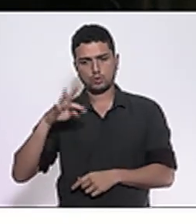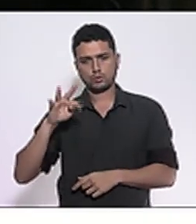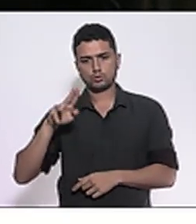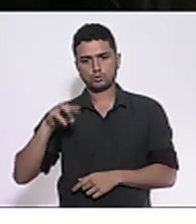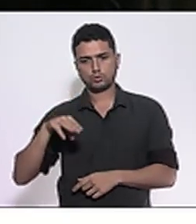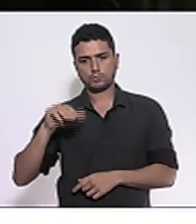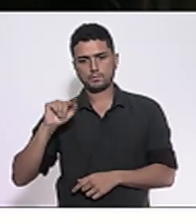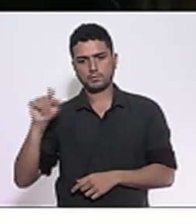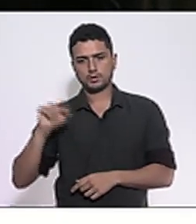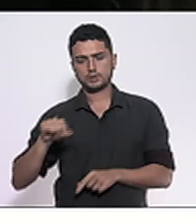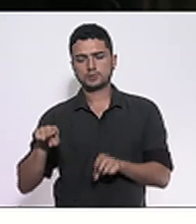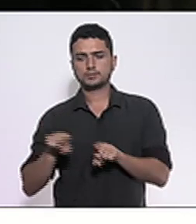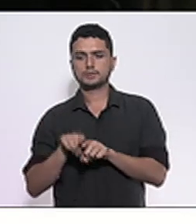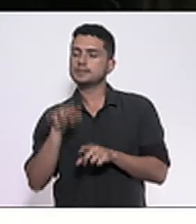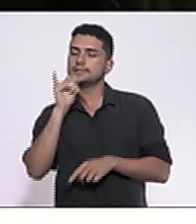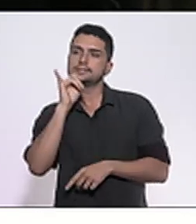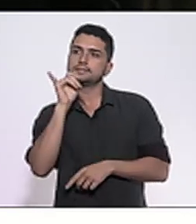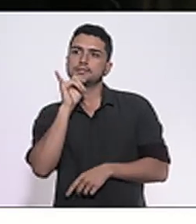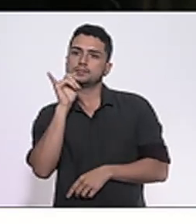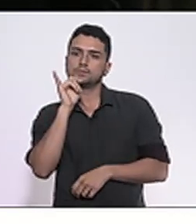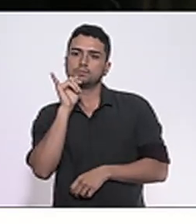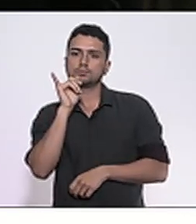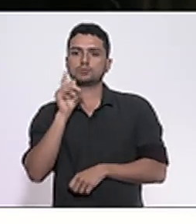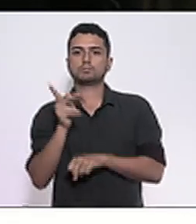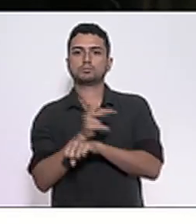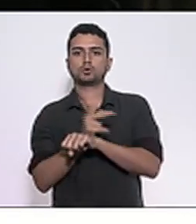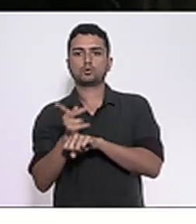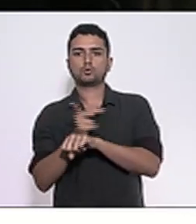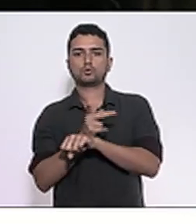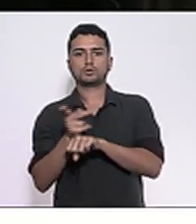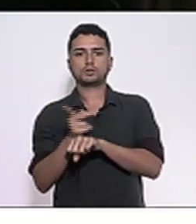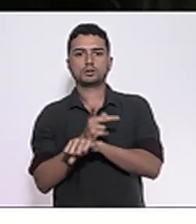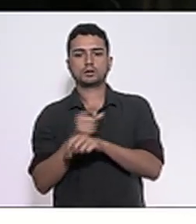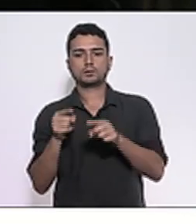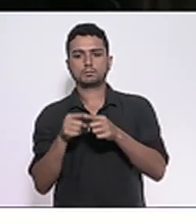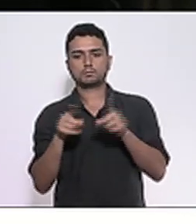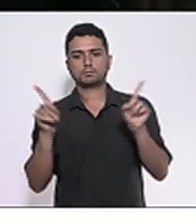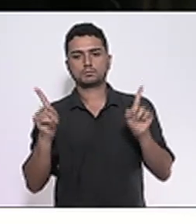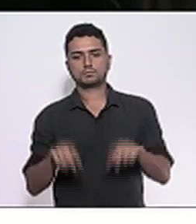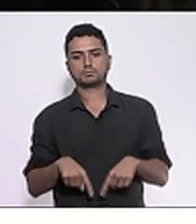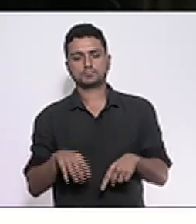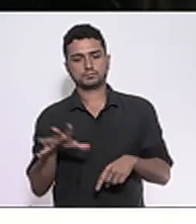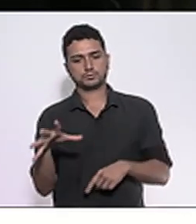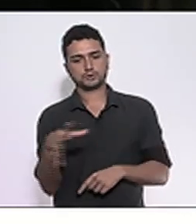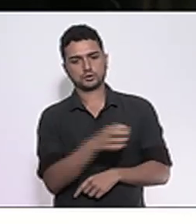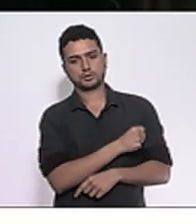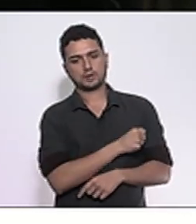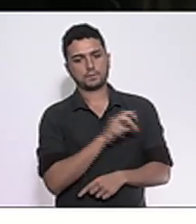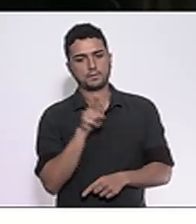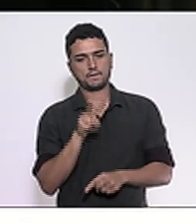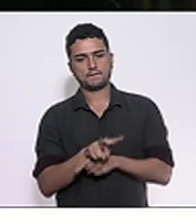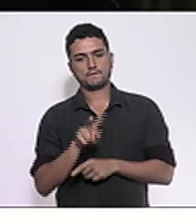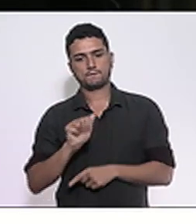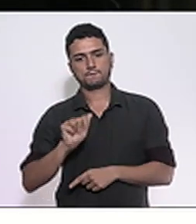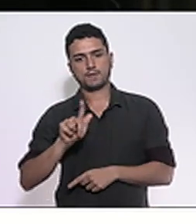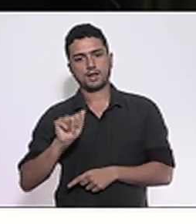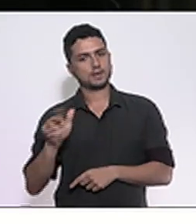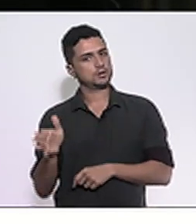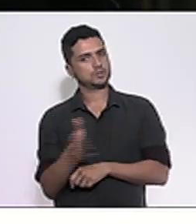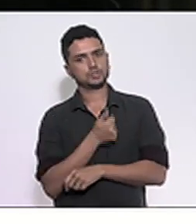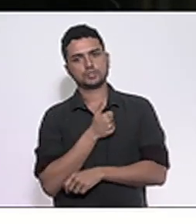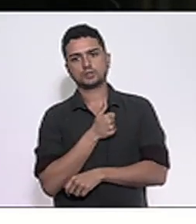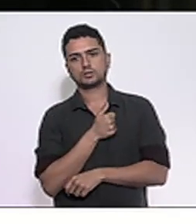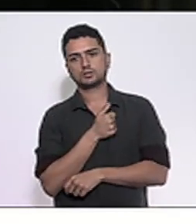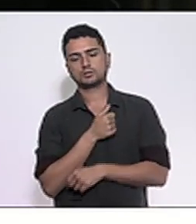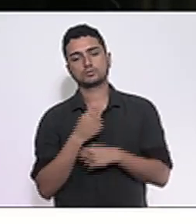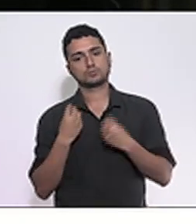cassar sua inscrição estadual. E o Conselho Devedor Contumaz, se o senhor pegar a